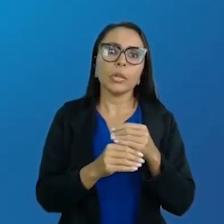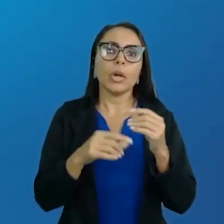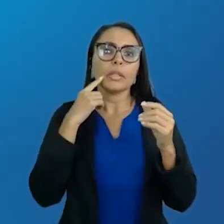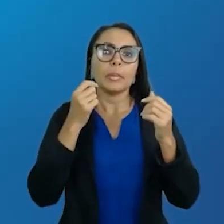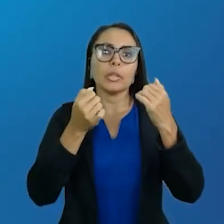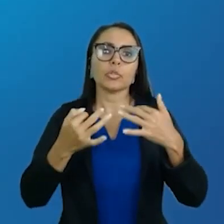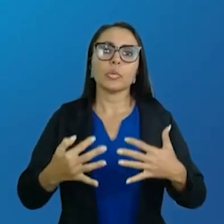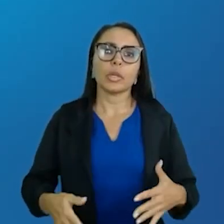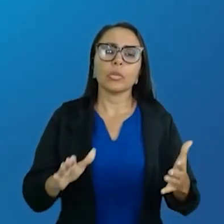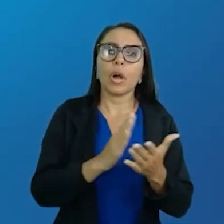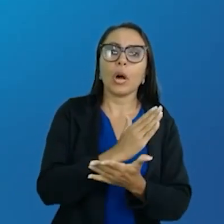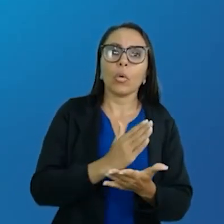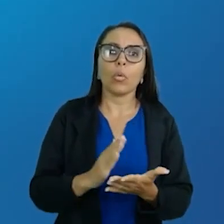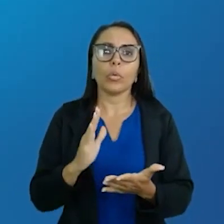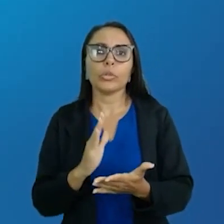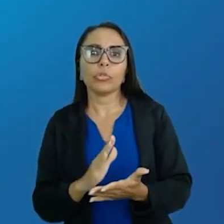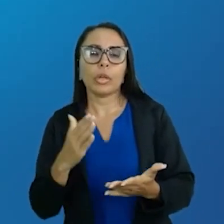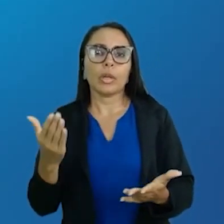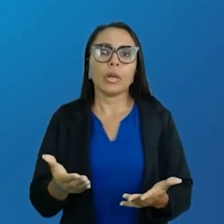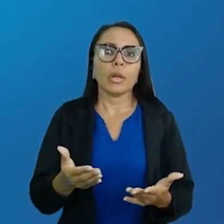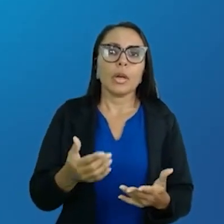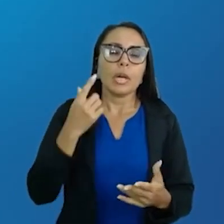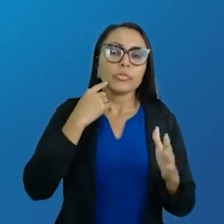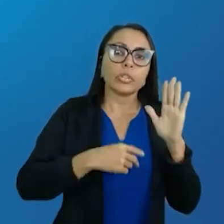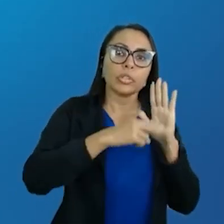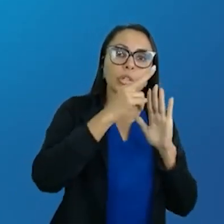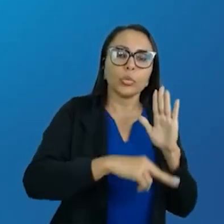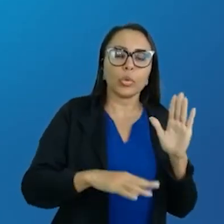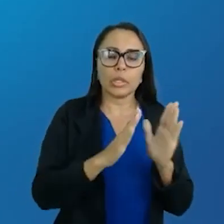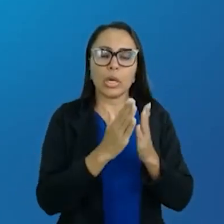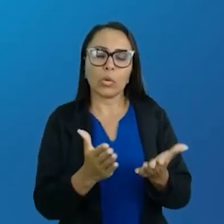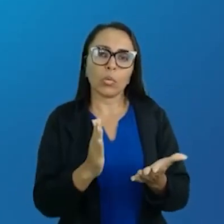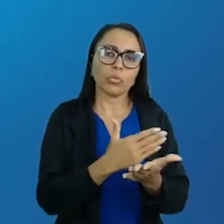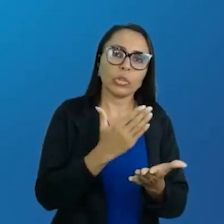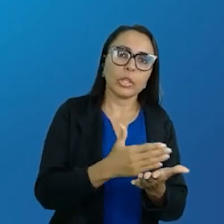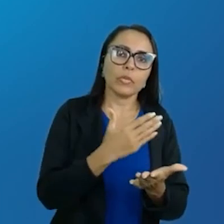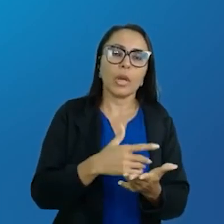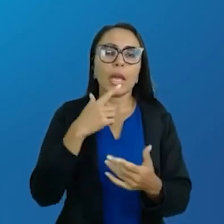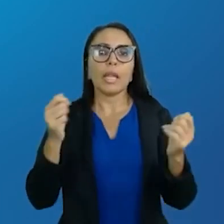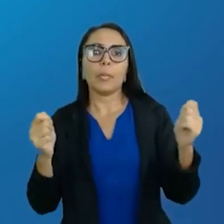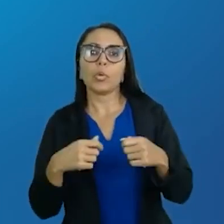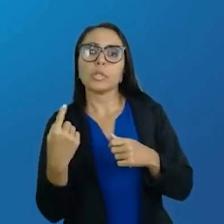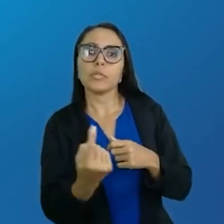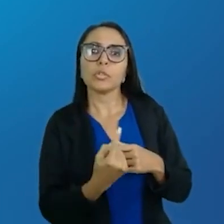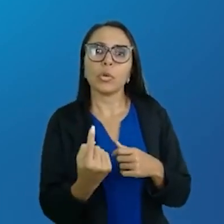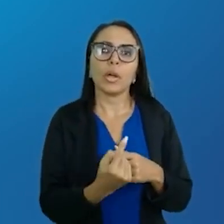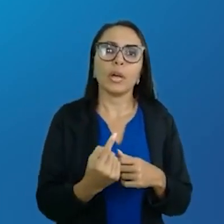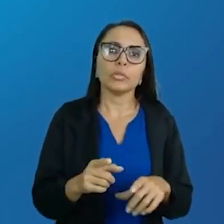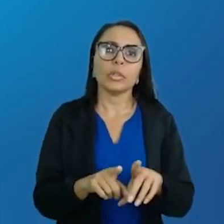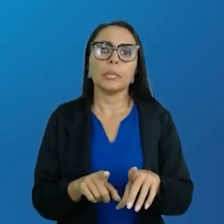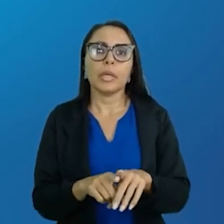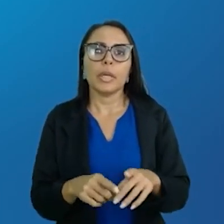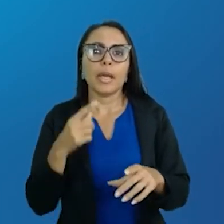unidade. Alguns sites, algumas leituras, alguns livros vão falar que a unidade ela é um princípio isolado. Outros vão falar que a unidade ela